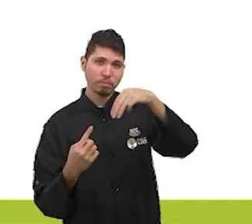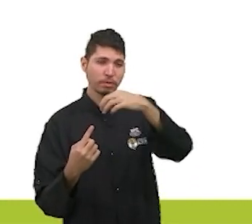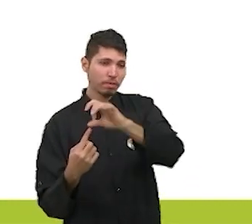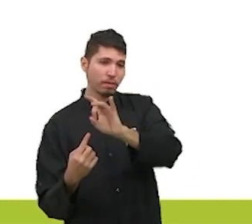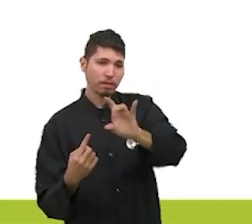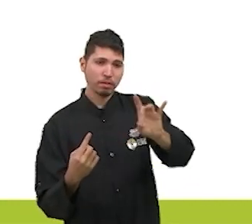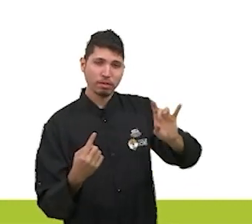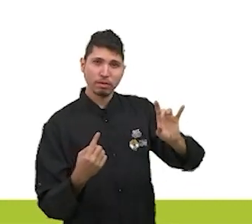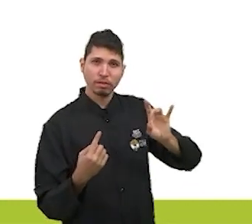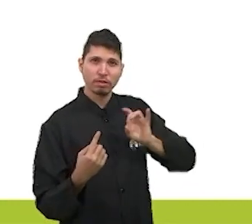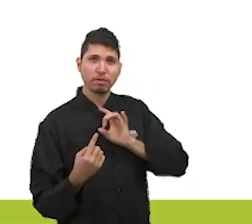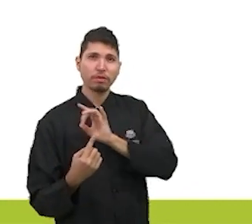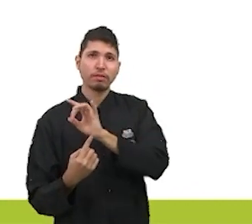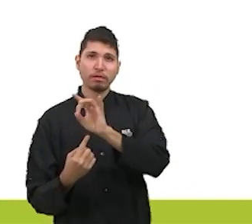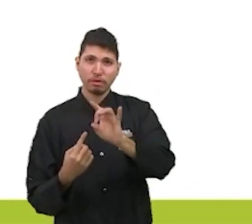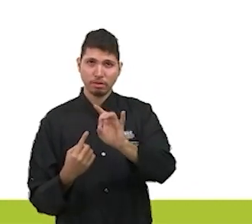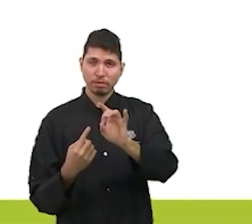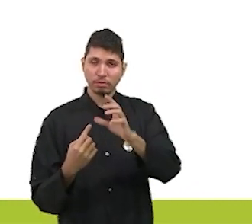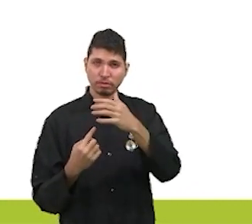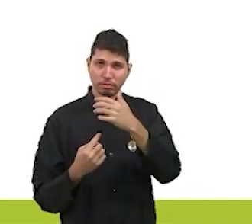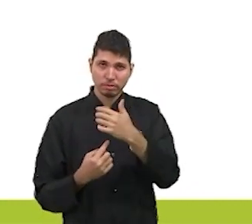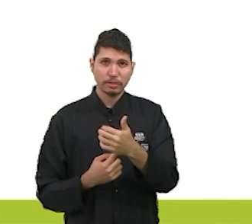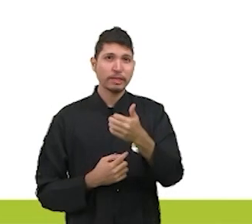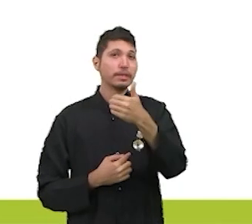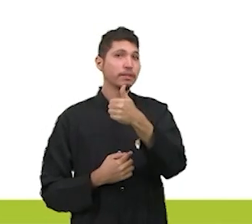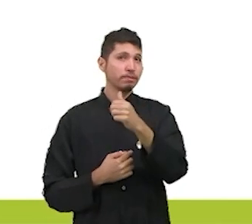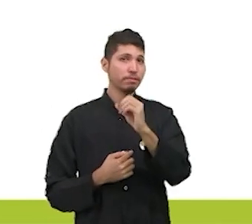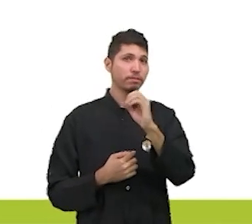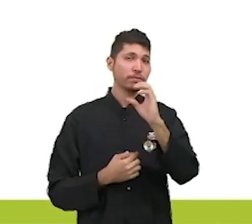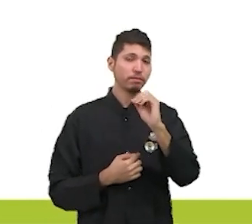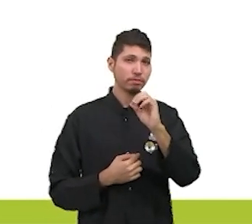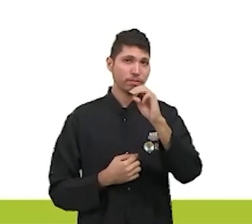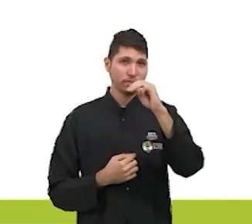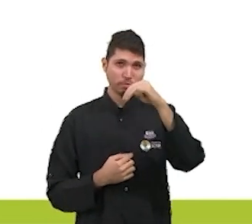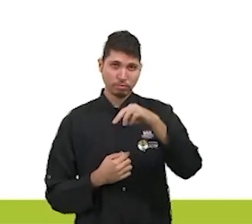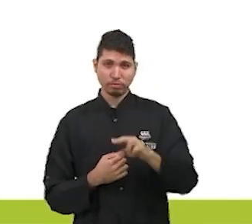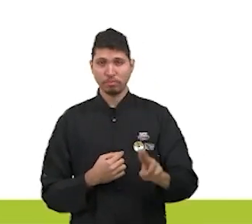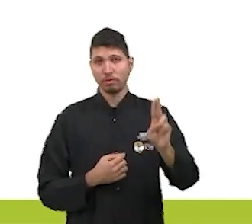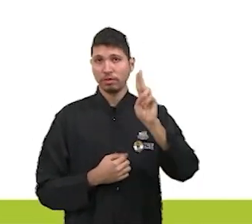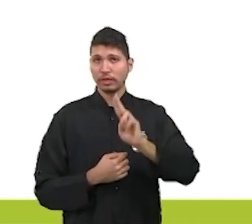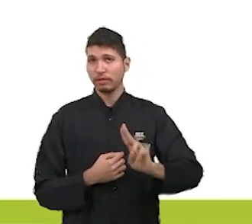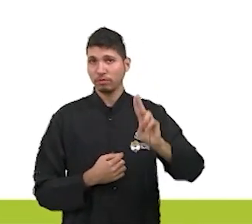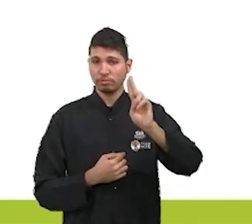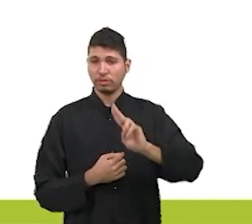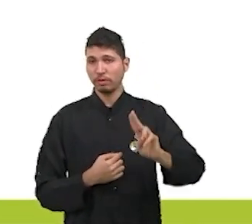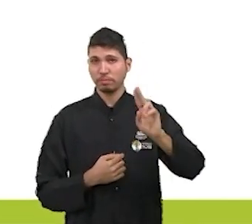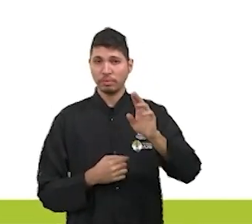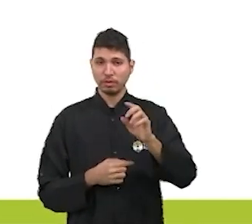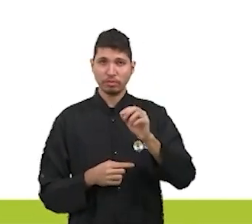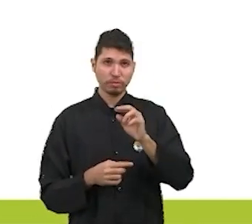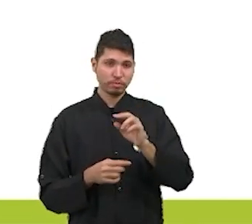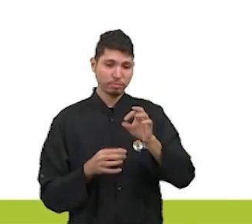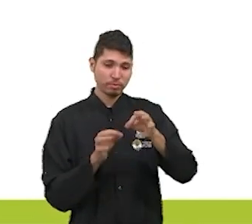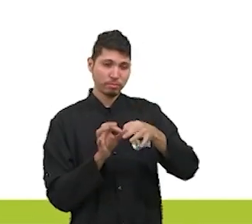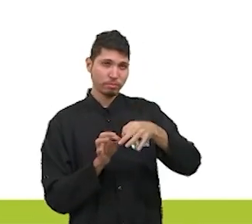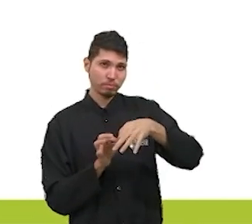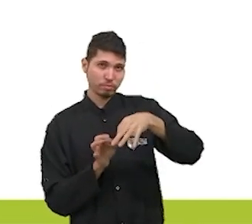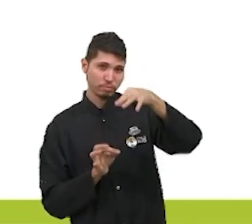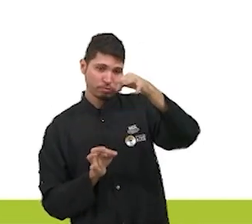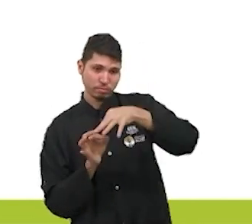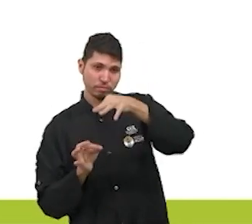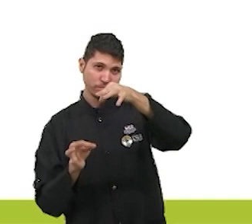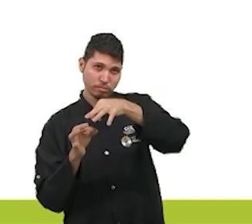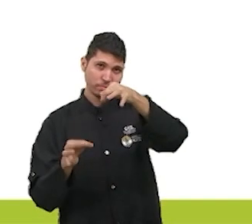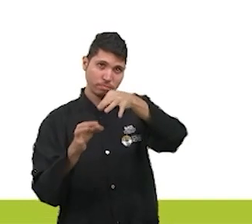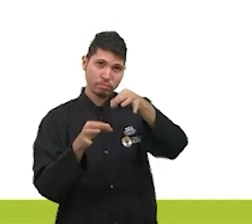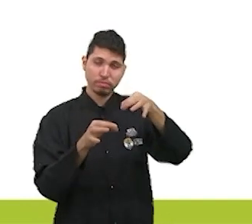mangueira? São 100 metros, né, gente? Lembra lá no comecinho? Ele disse que ele vai utilizar 100 metros de mangueira. Mas são